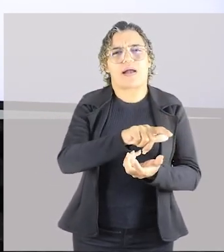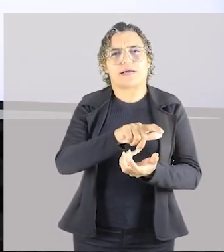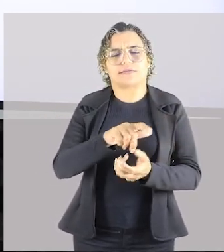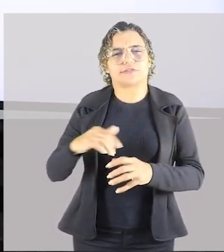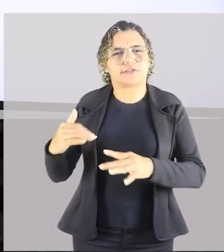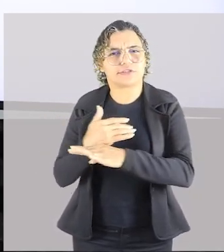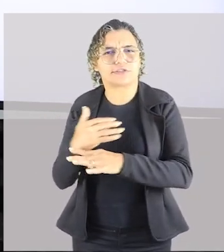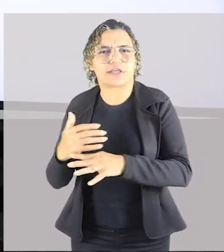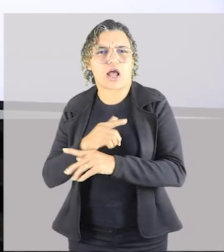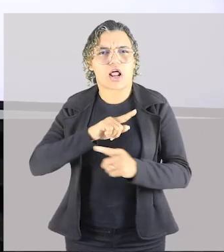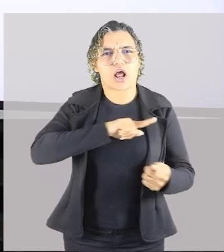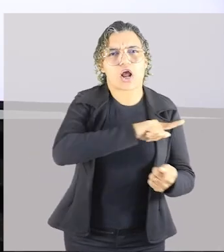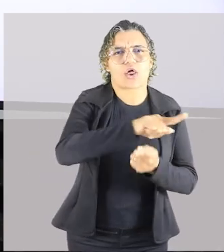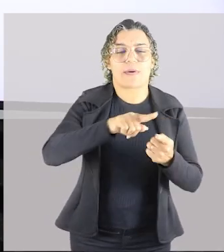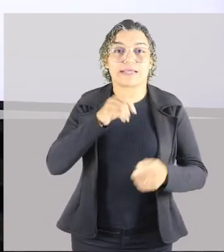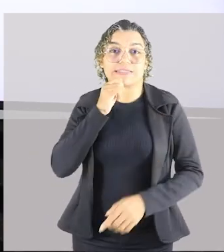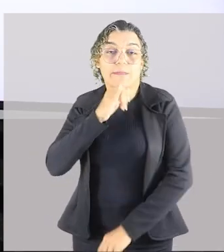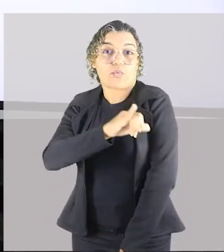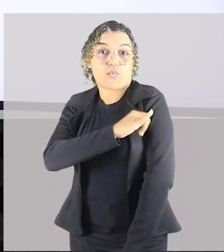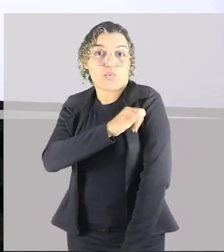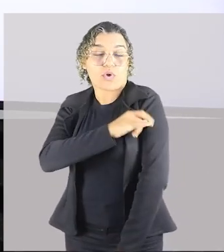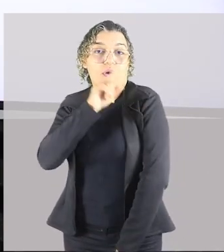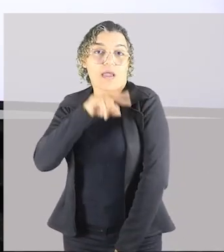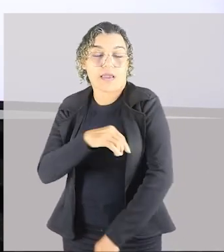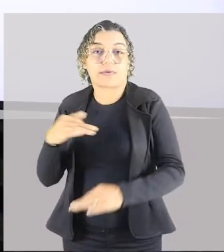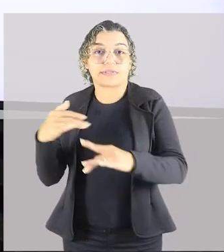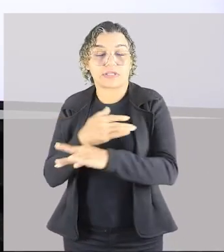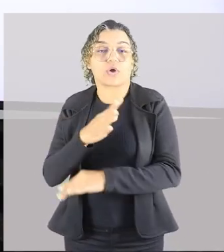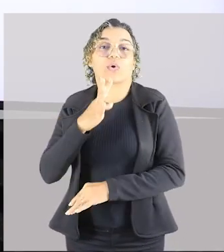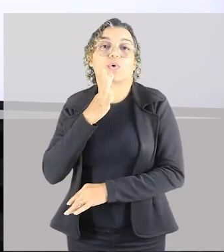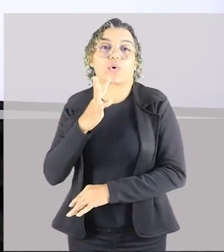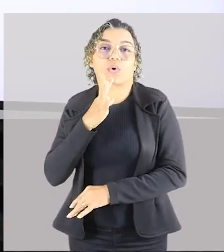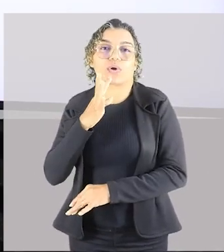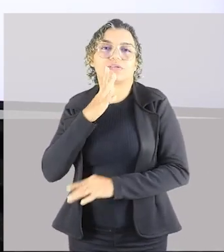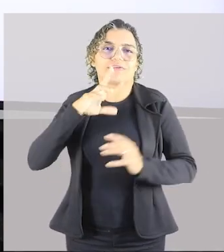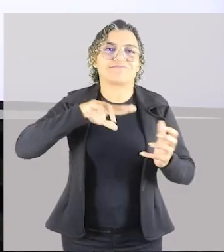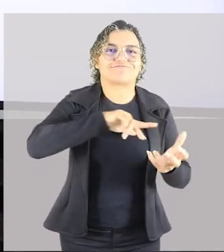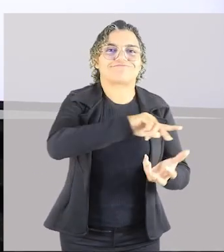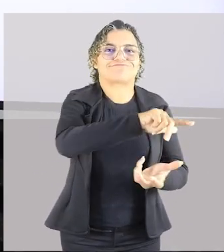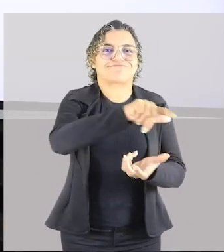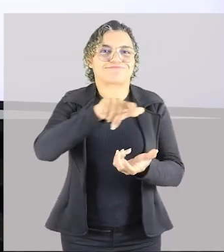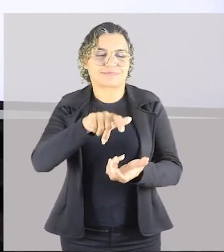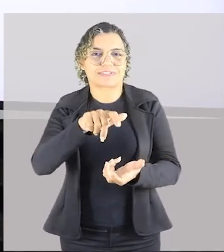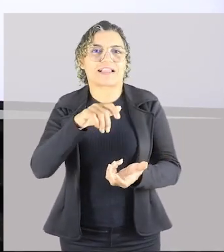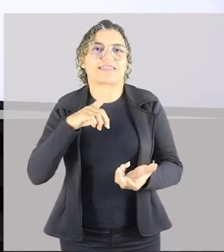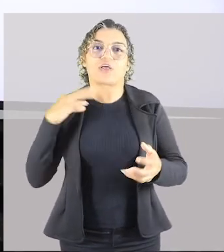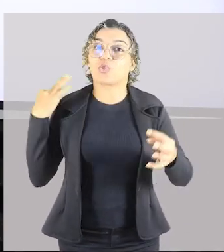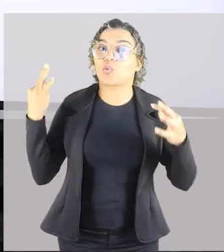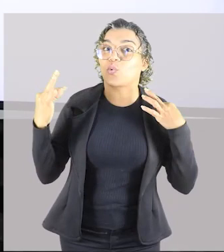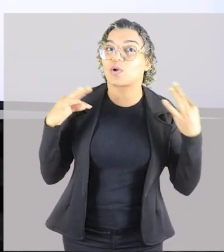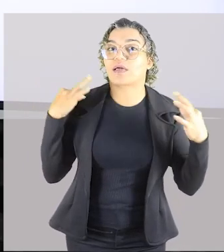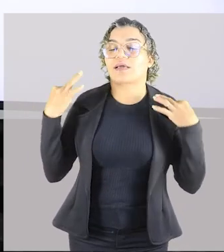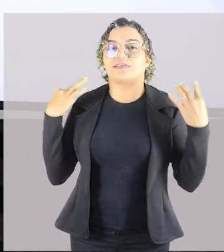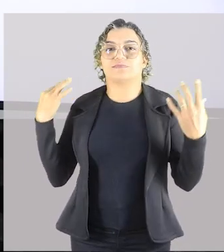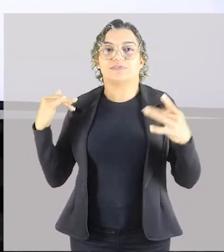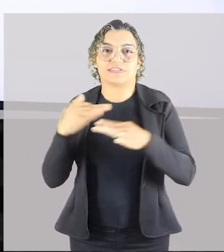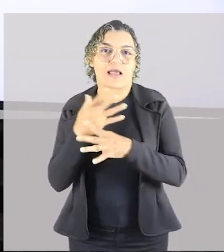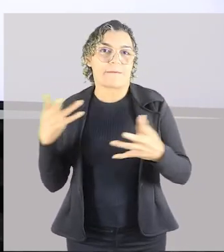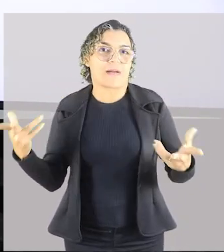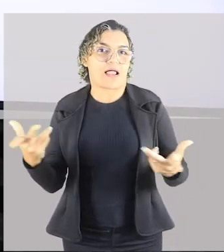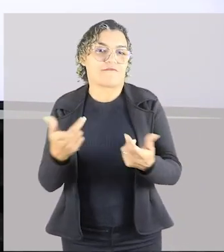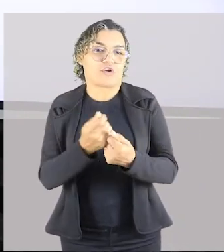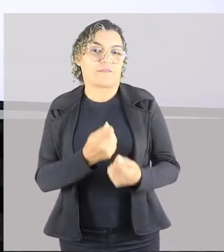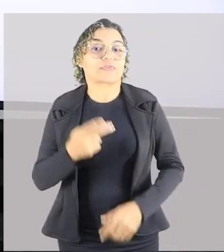globais. Veja, por exemplo, o Rio de Janeiro, uma cidade que é conhecida internacionalmente pelo seu turismo, cidade maravilhosa.